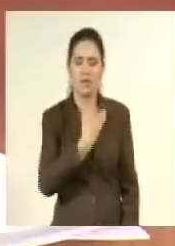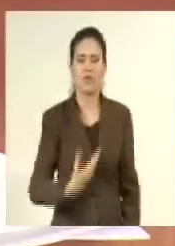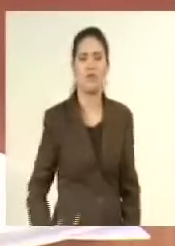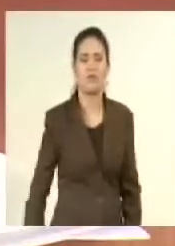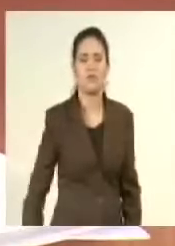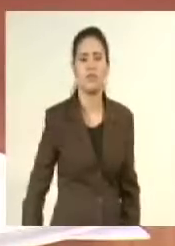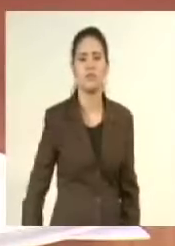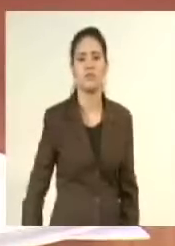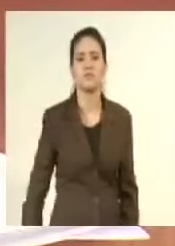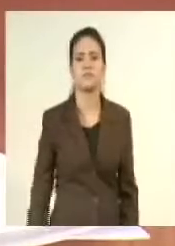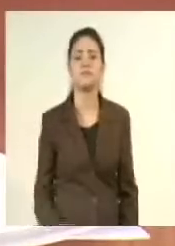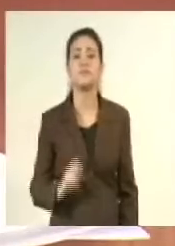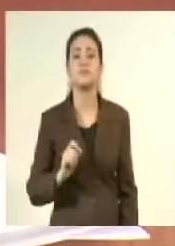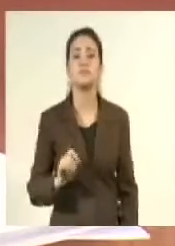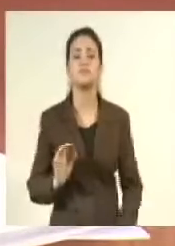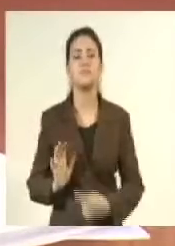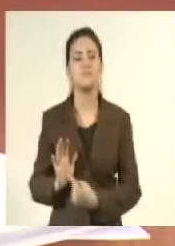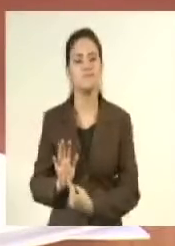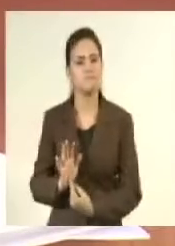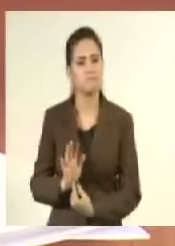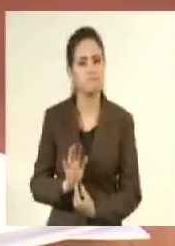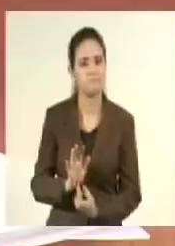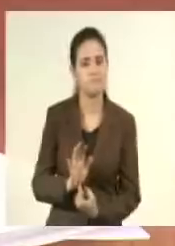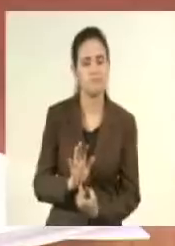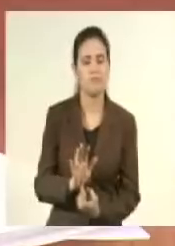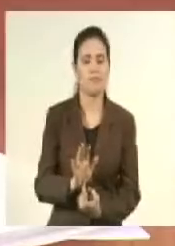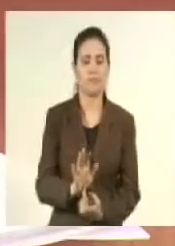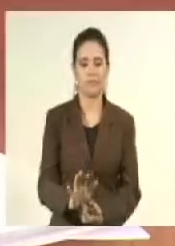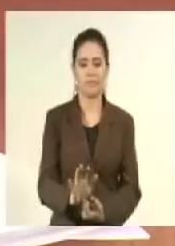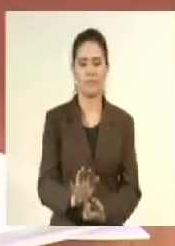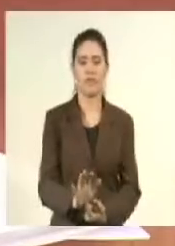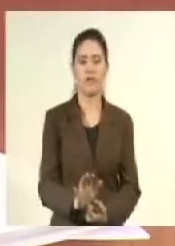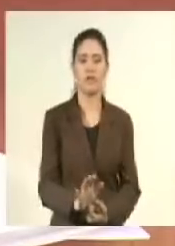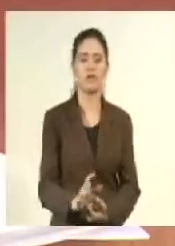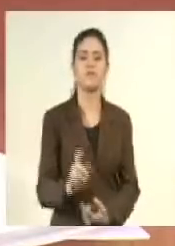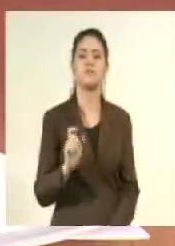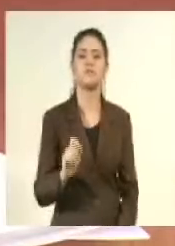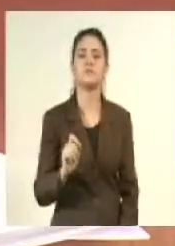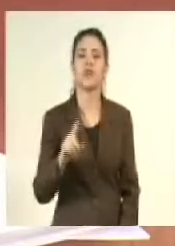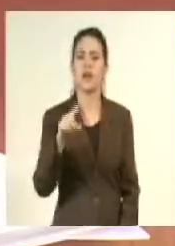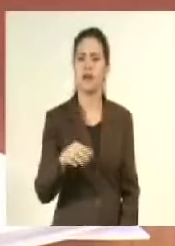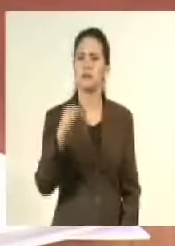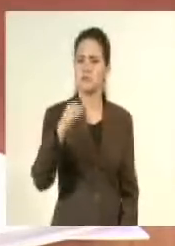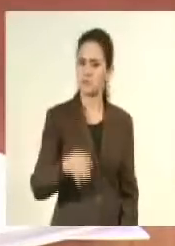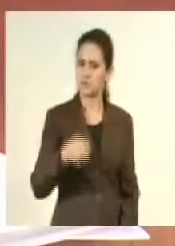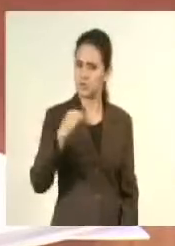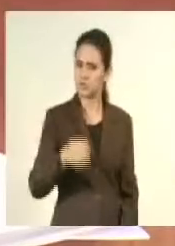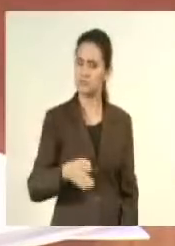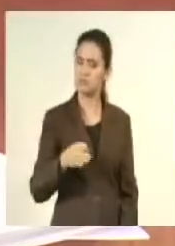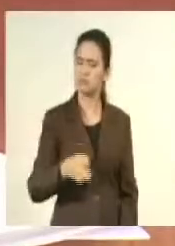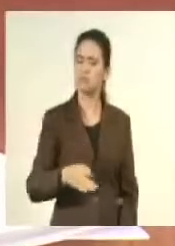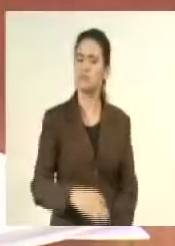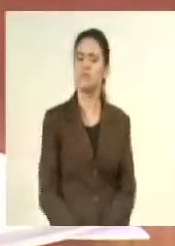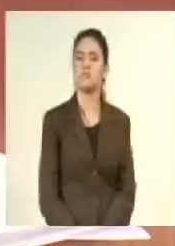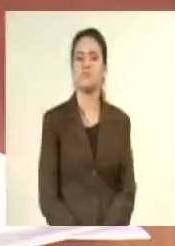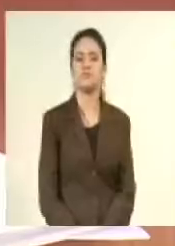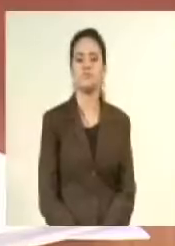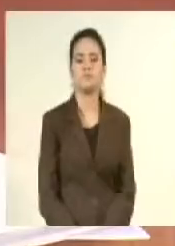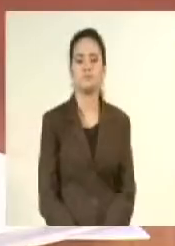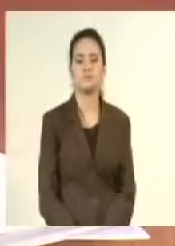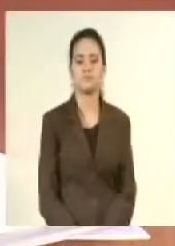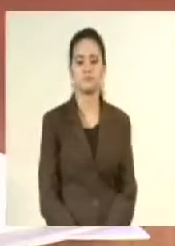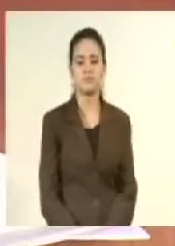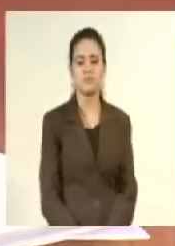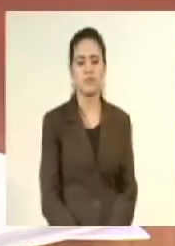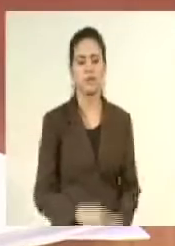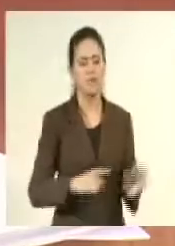passa a imagem de que é o correto. Fizeram uma